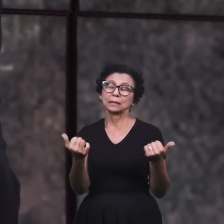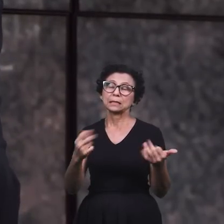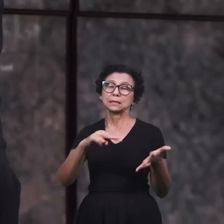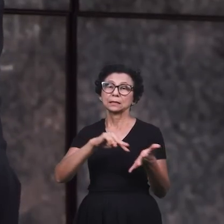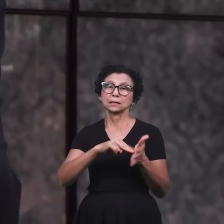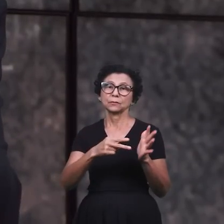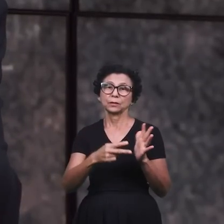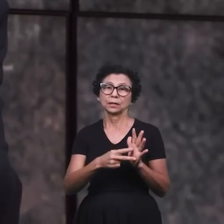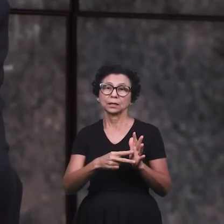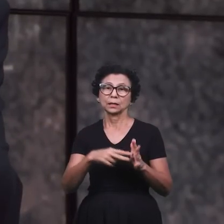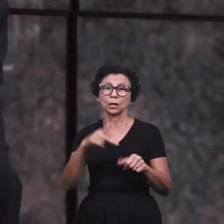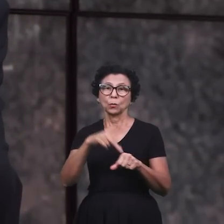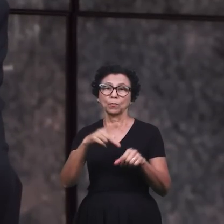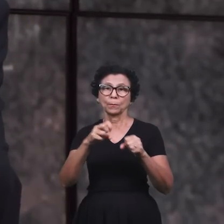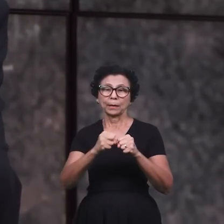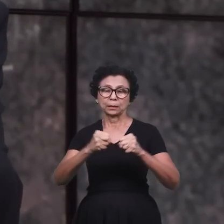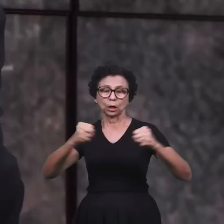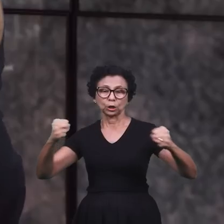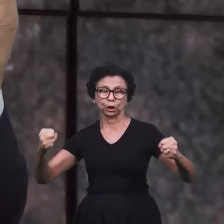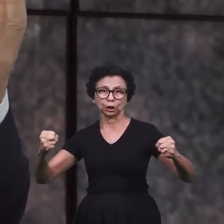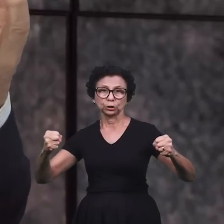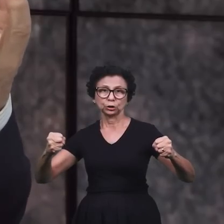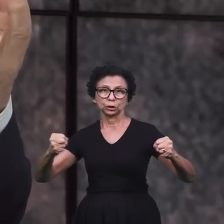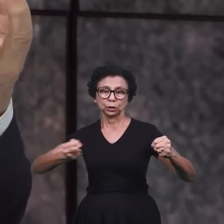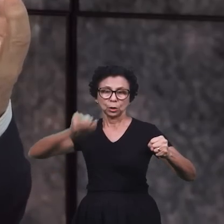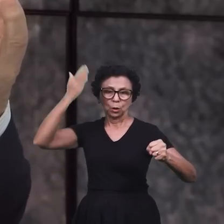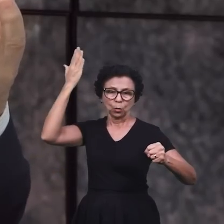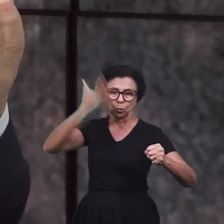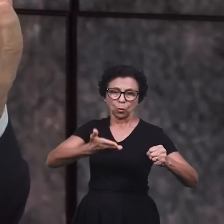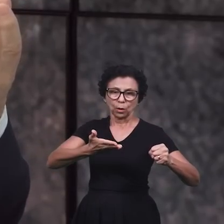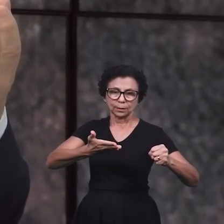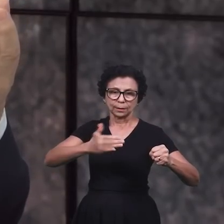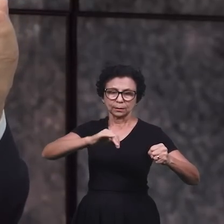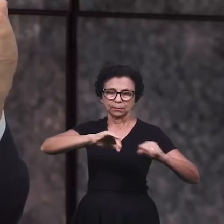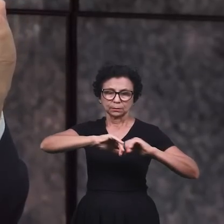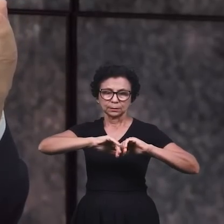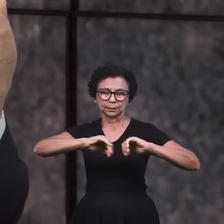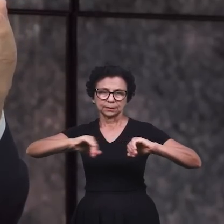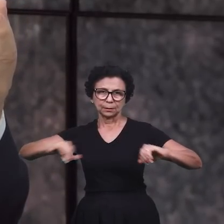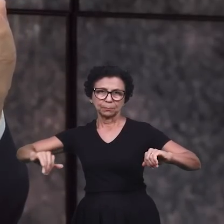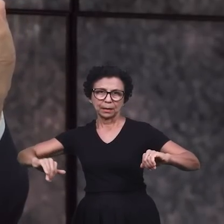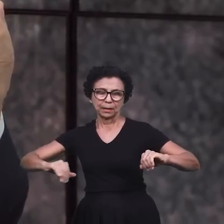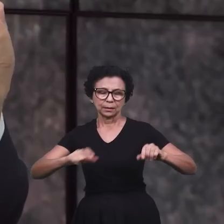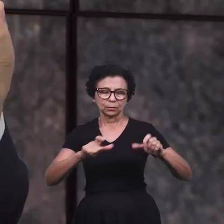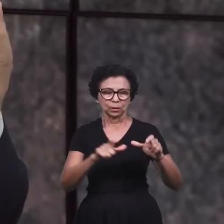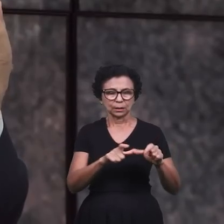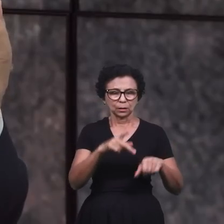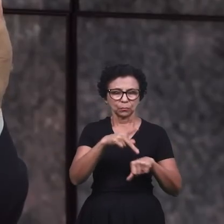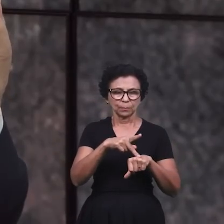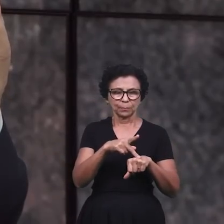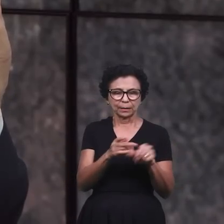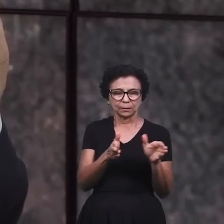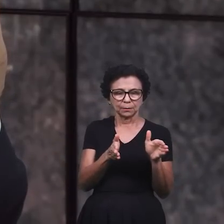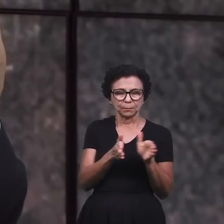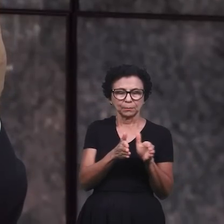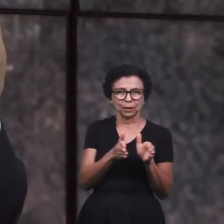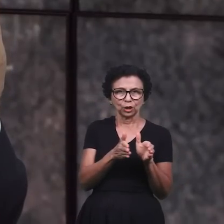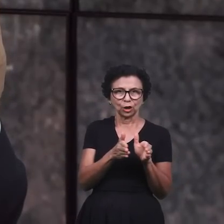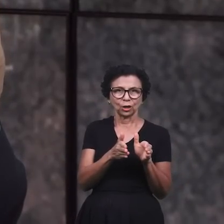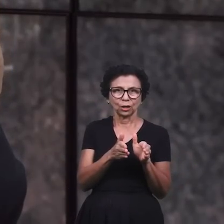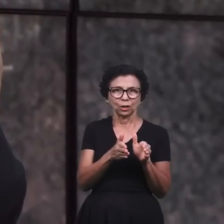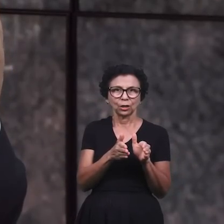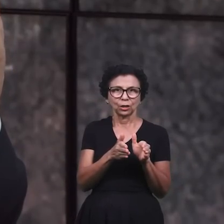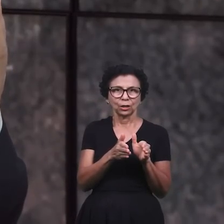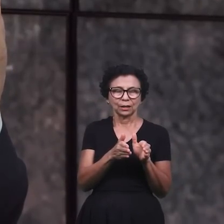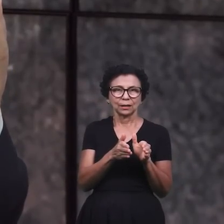Então, neste momento que ele teve a revelação, ele passou a fazer parte da pedra, ele passou a fazer parte da